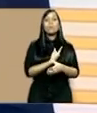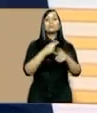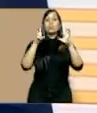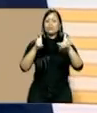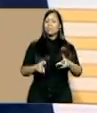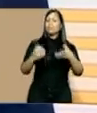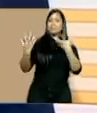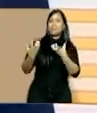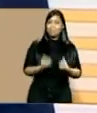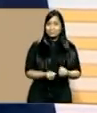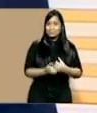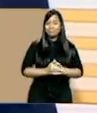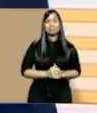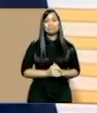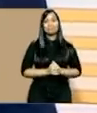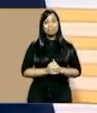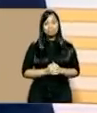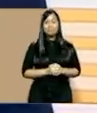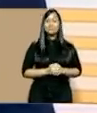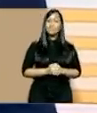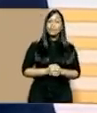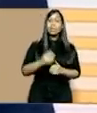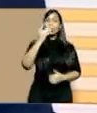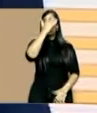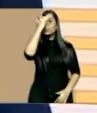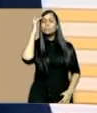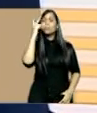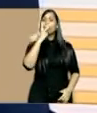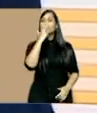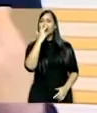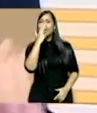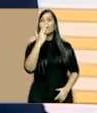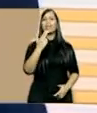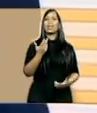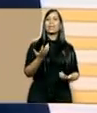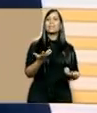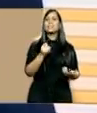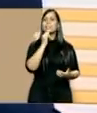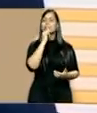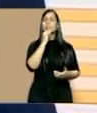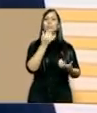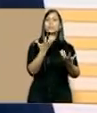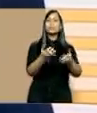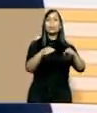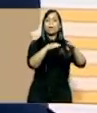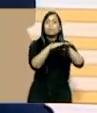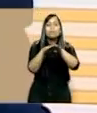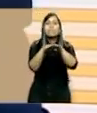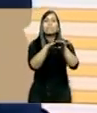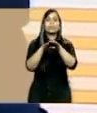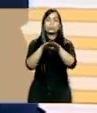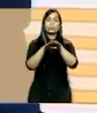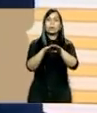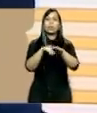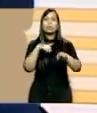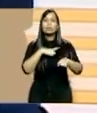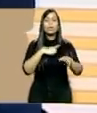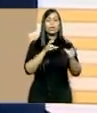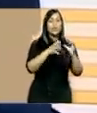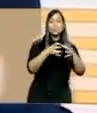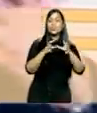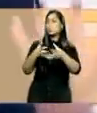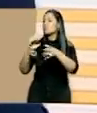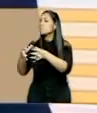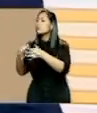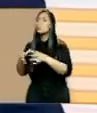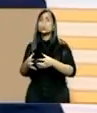da aceitação. O ser humano parece que ele quer padronizar e uniformizar o tempo todo. Você quer criar categorias de raça, de